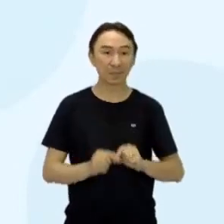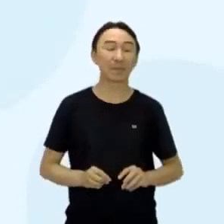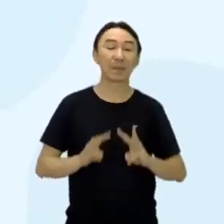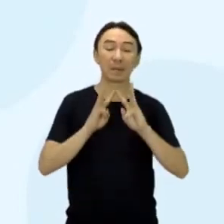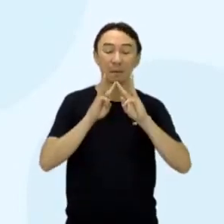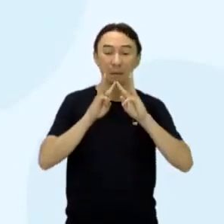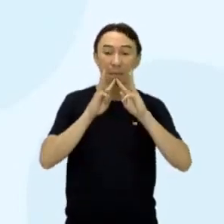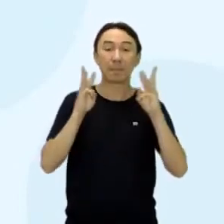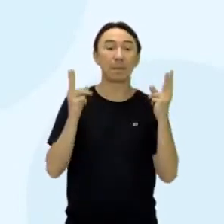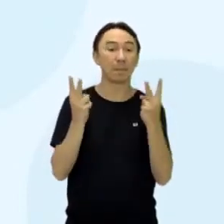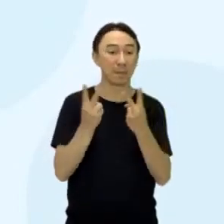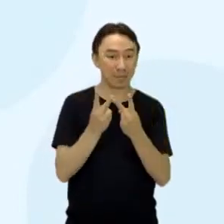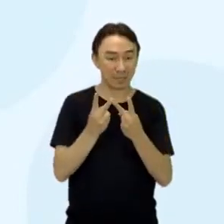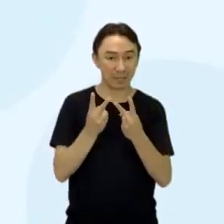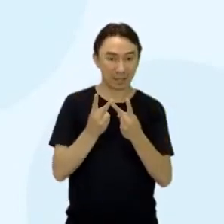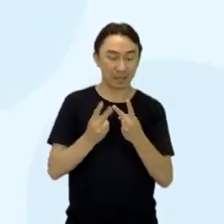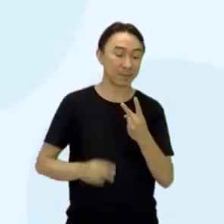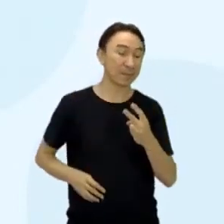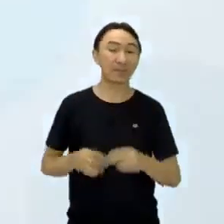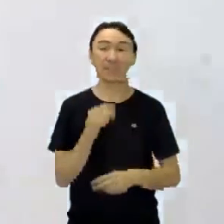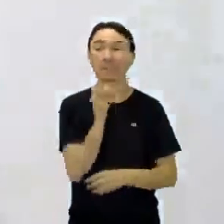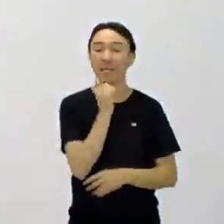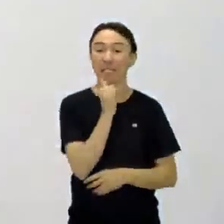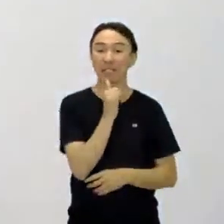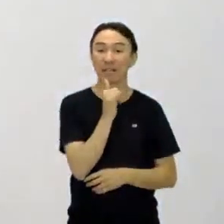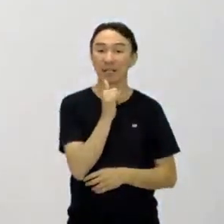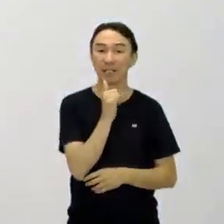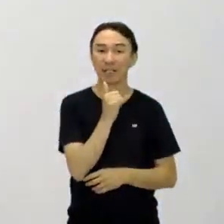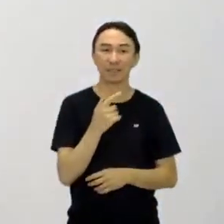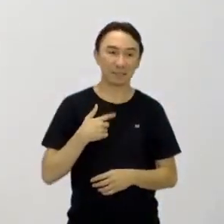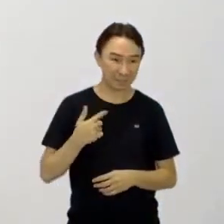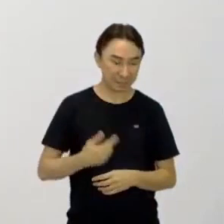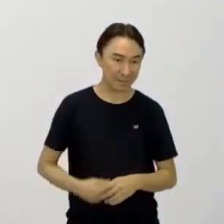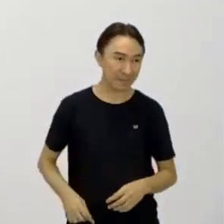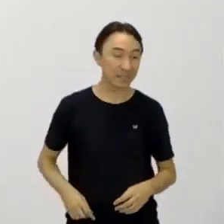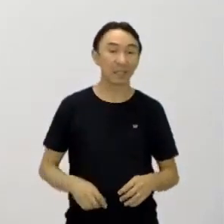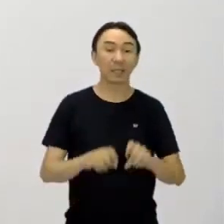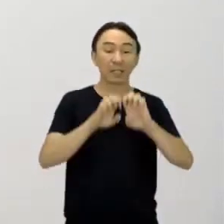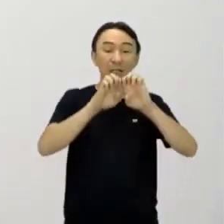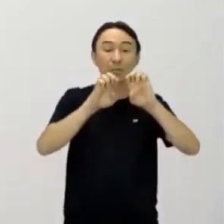pode considerar aí estrutura da matéria, coisa muito